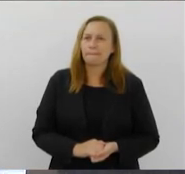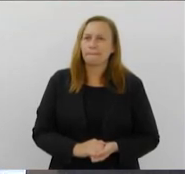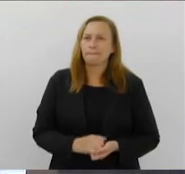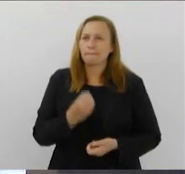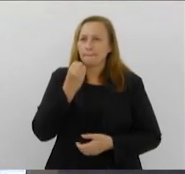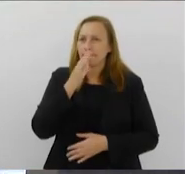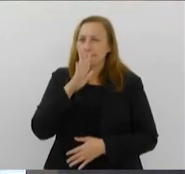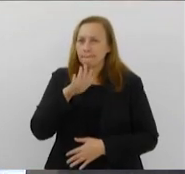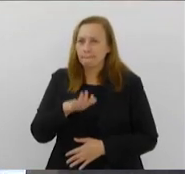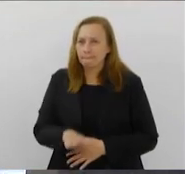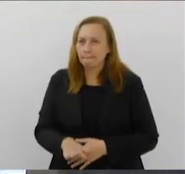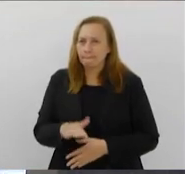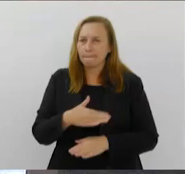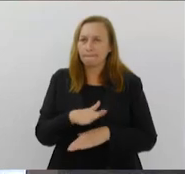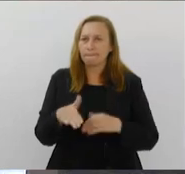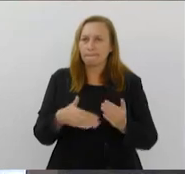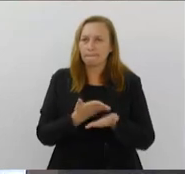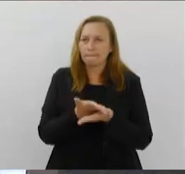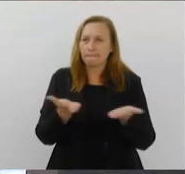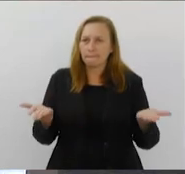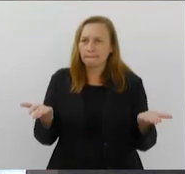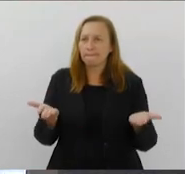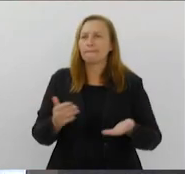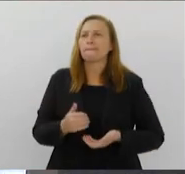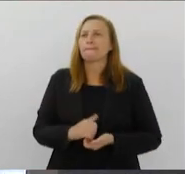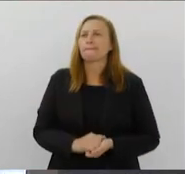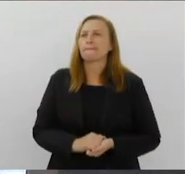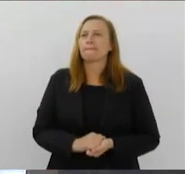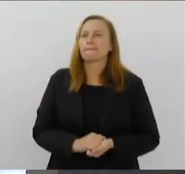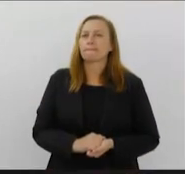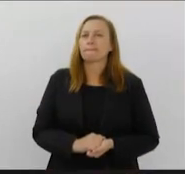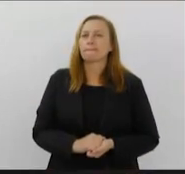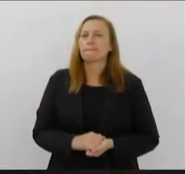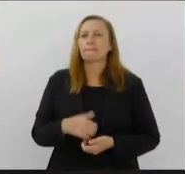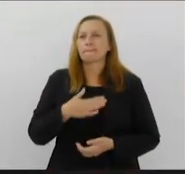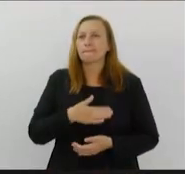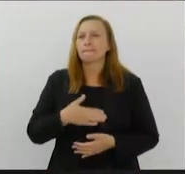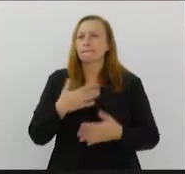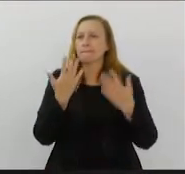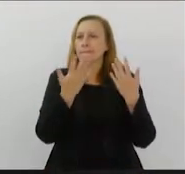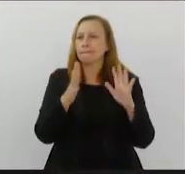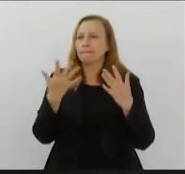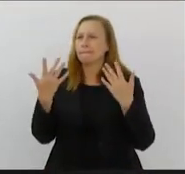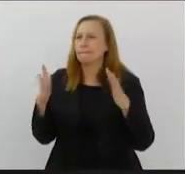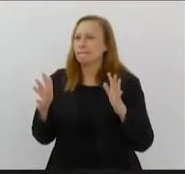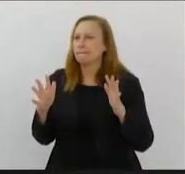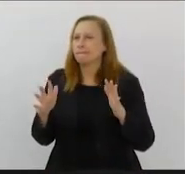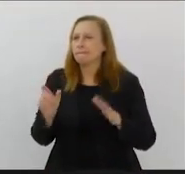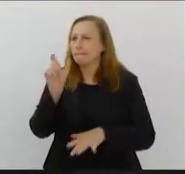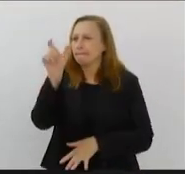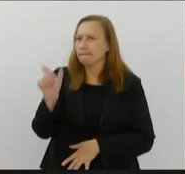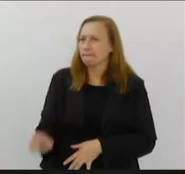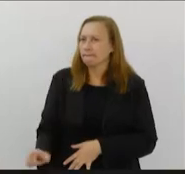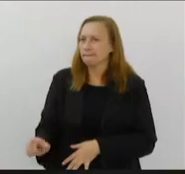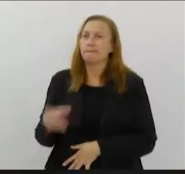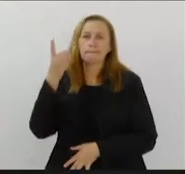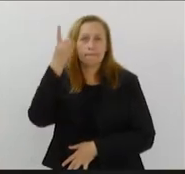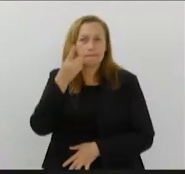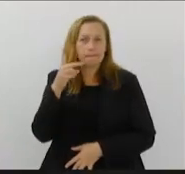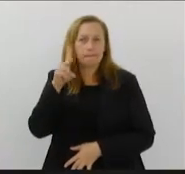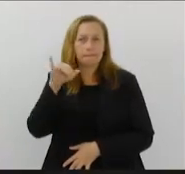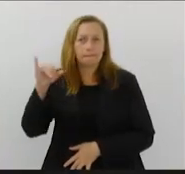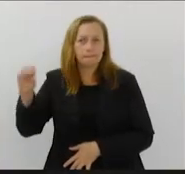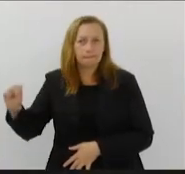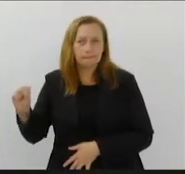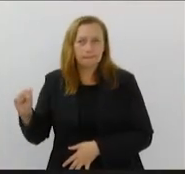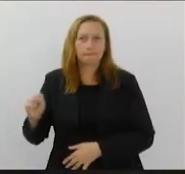Boa tarde a todos e todas presentes. Gostaria de saudar toda a mesa, na pessoa do deputado Vinícius